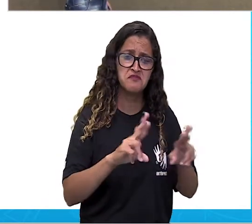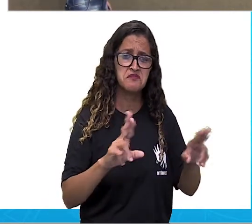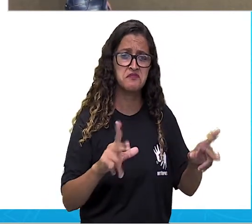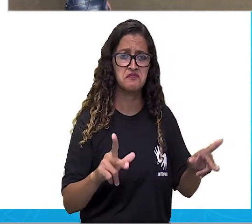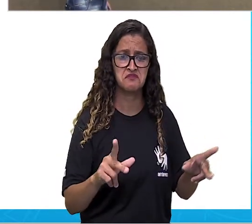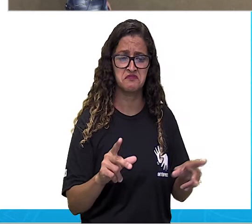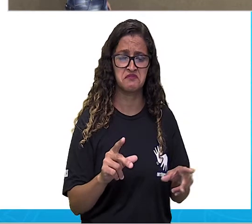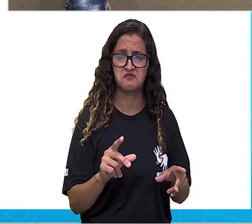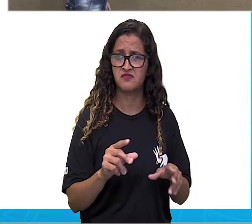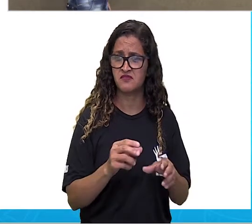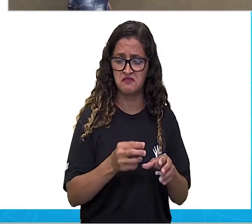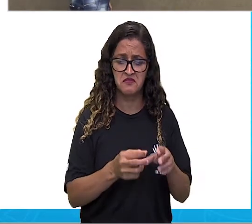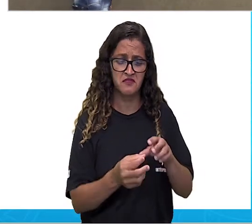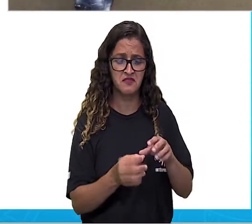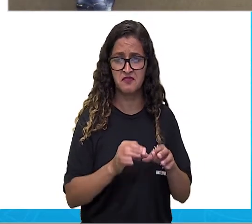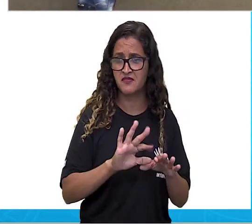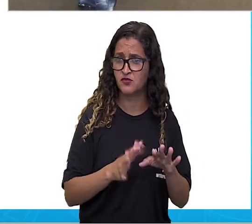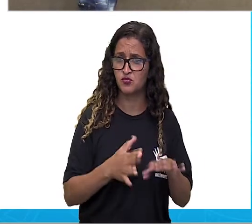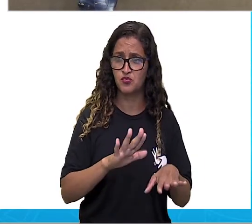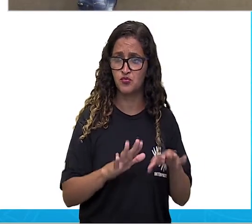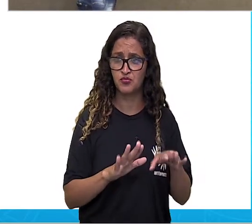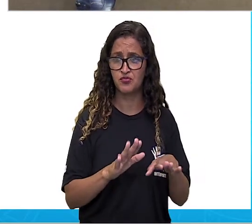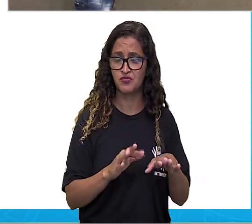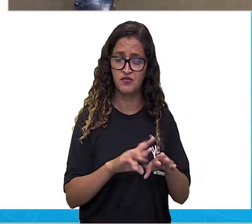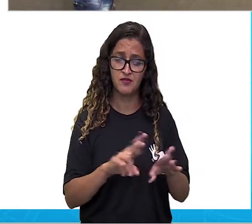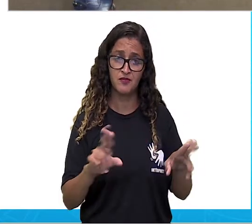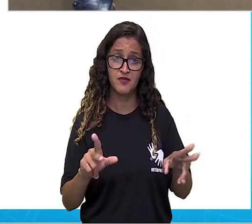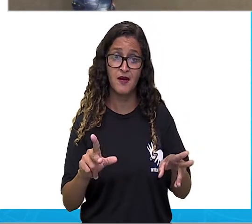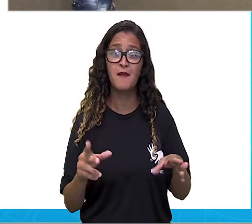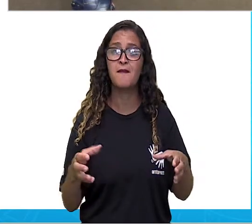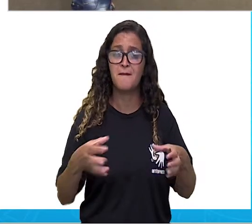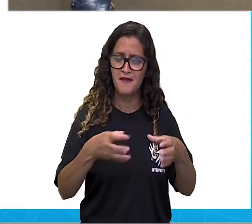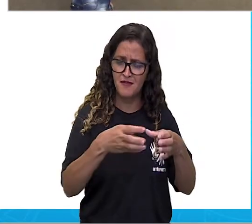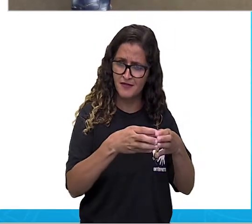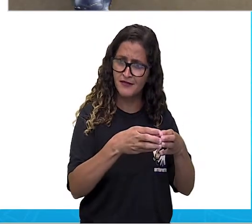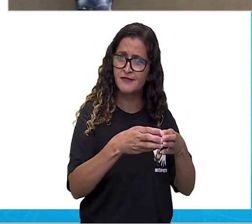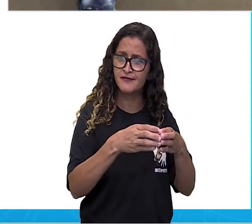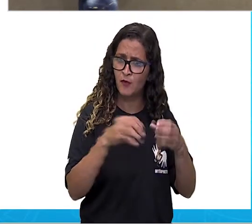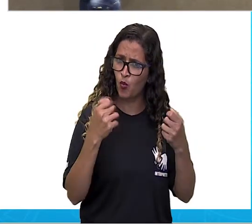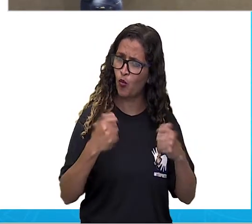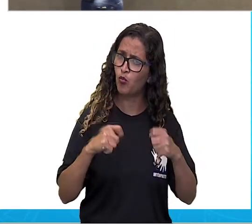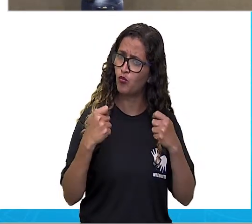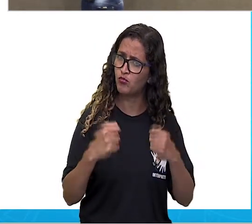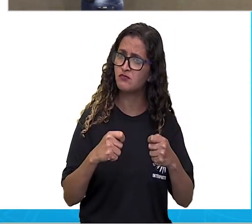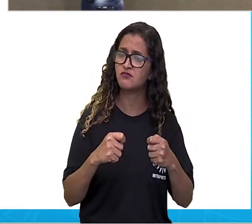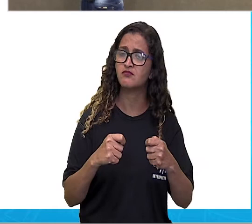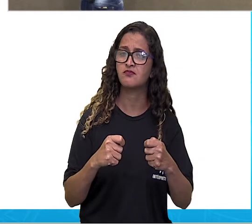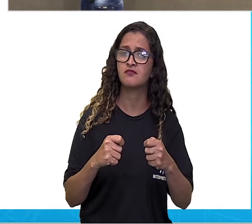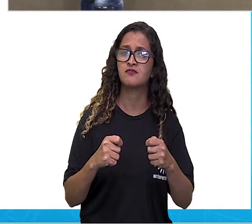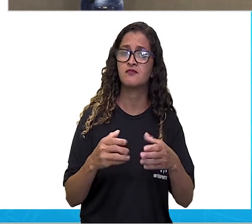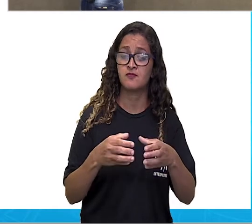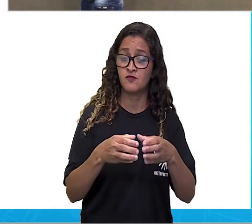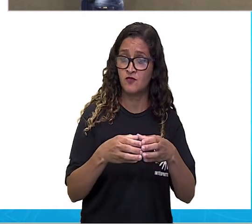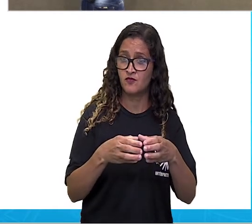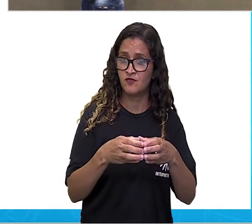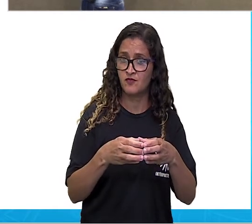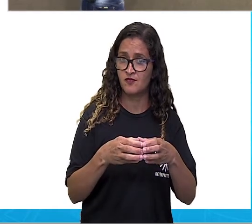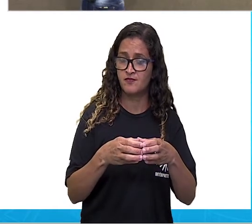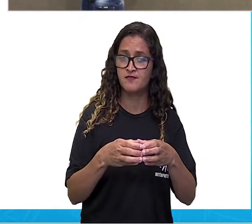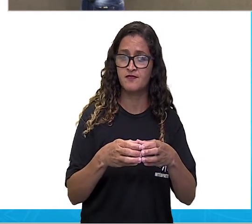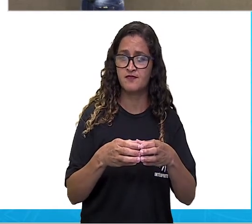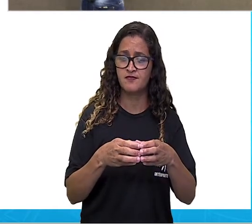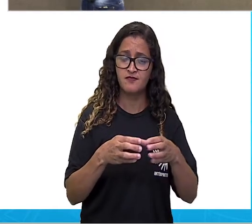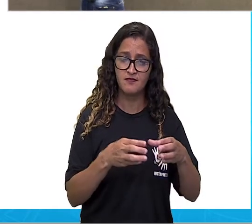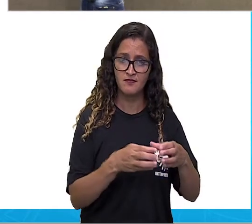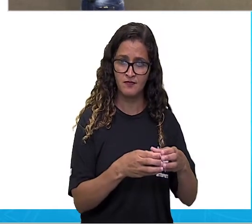vários formatos, mas ele agrupou por botões. Então aqui ele